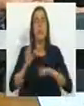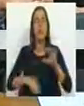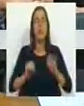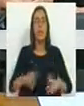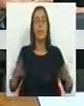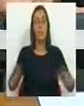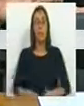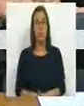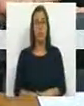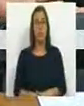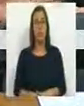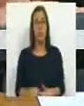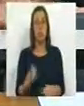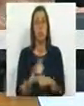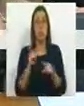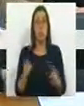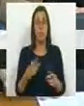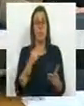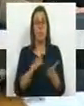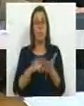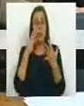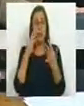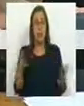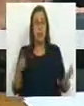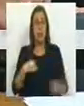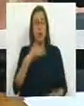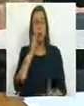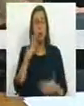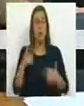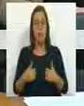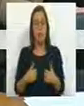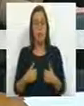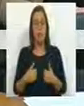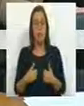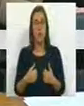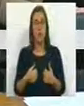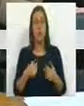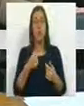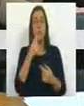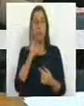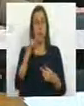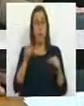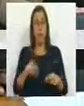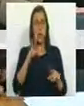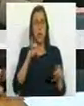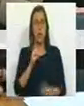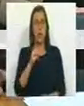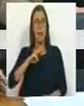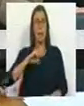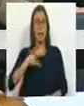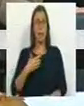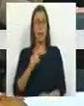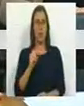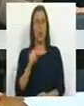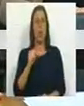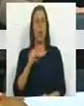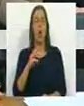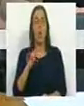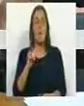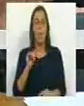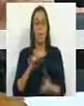passou? Porque a razão é muito simples. O que nós sabemos é que, e foi referido aqui pelo professor Emídio Gomes,